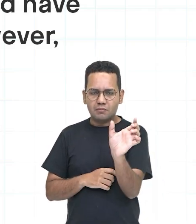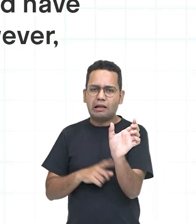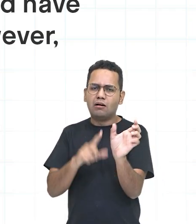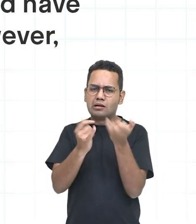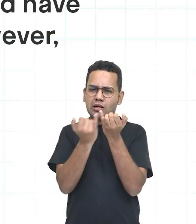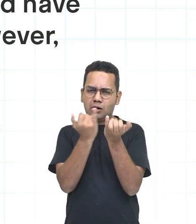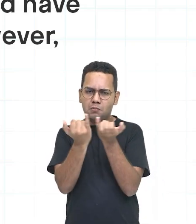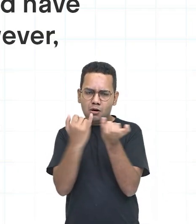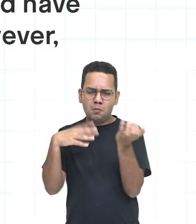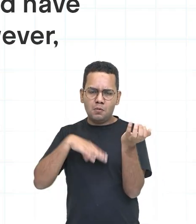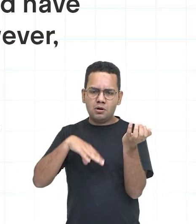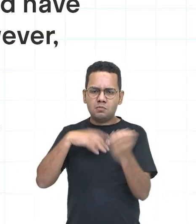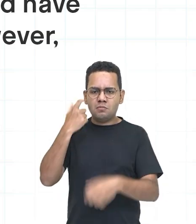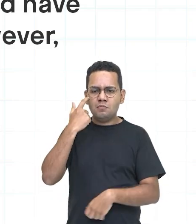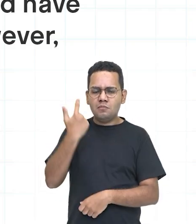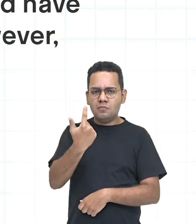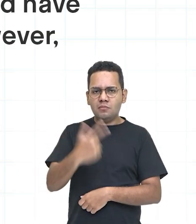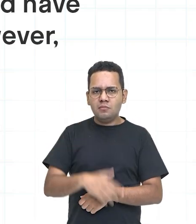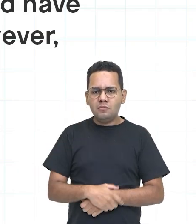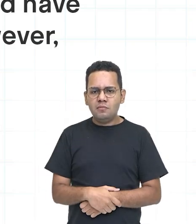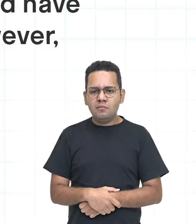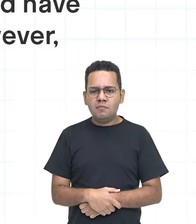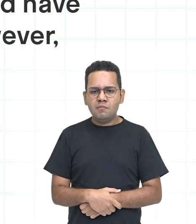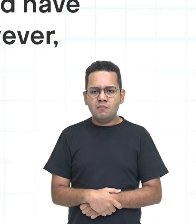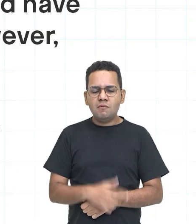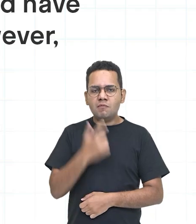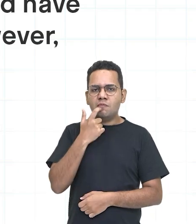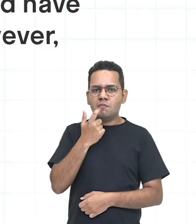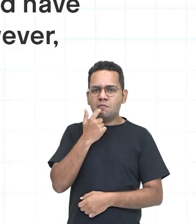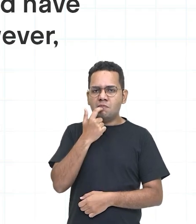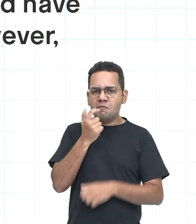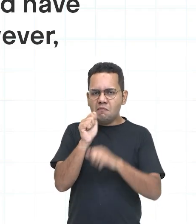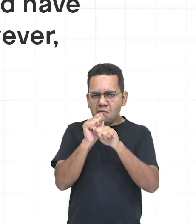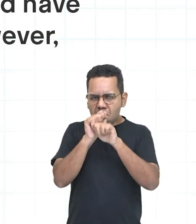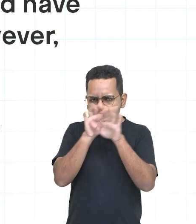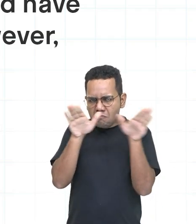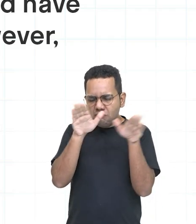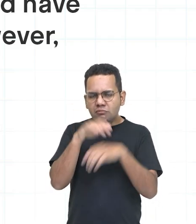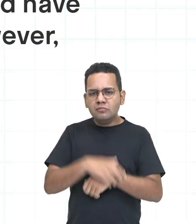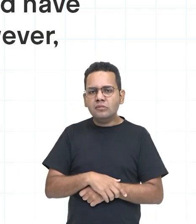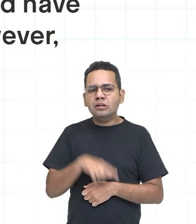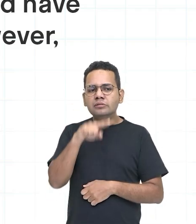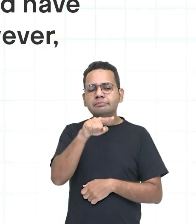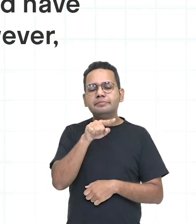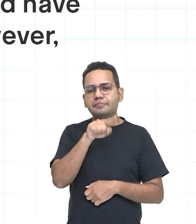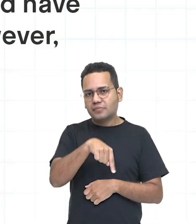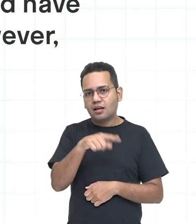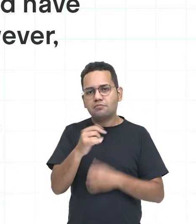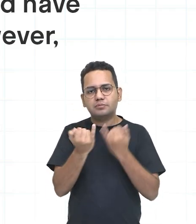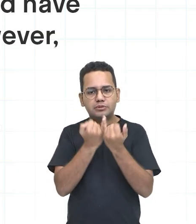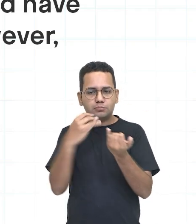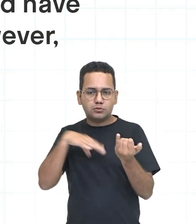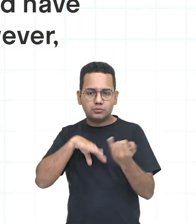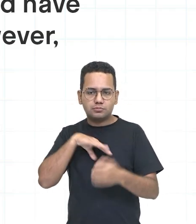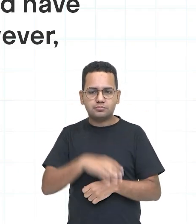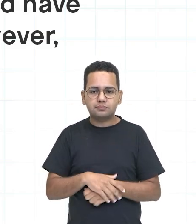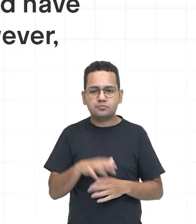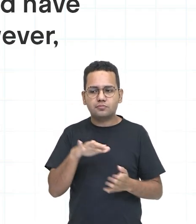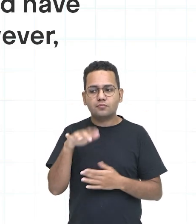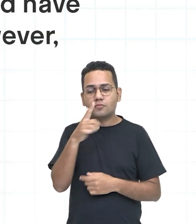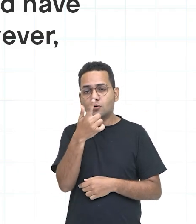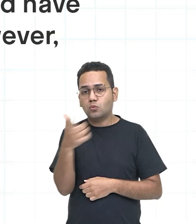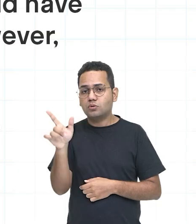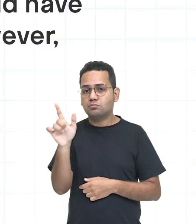palavra cognata, é a seguinte: multiverse é uma palavra cognata, vou mostrando aí as outras na sequência,